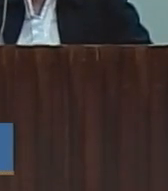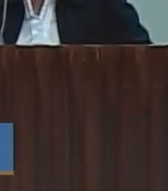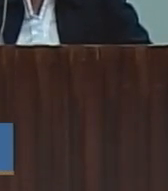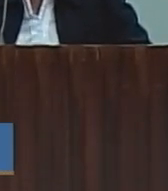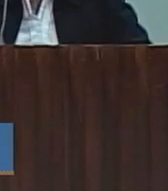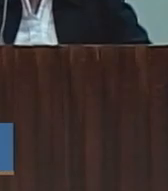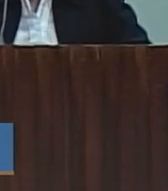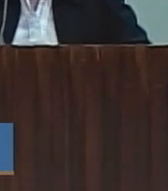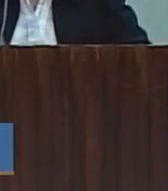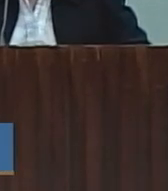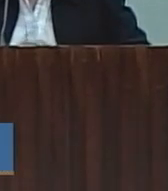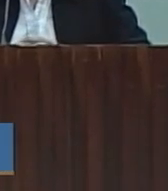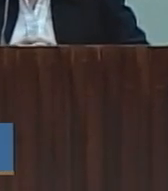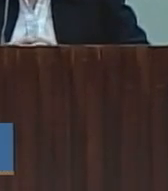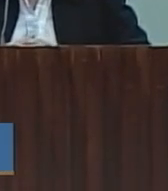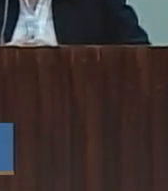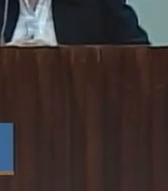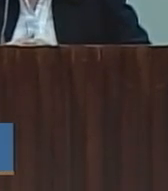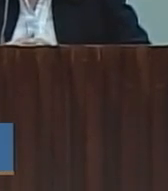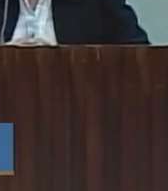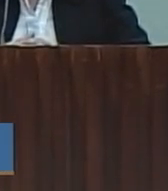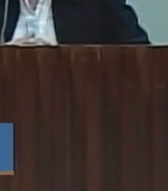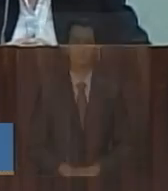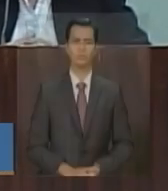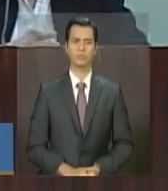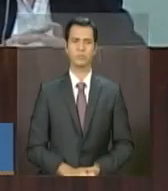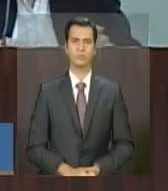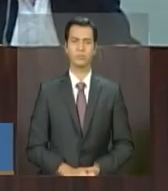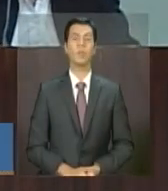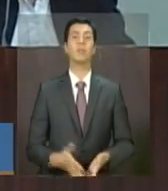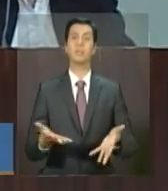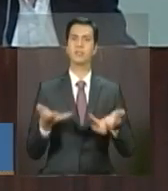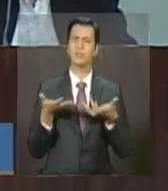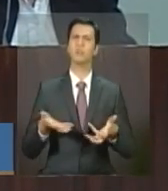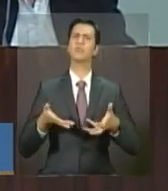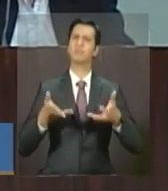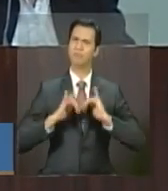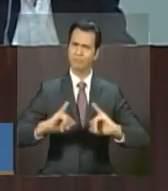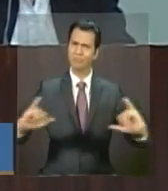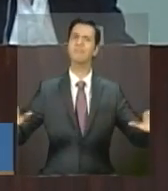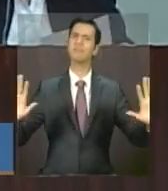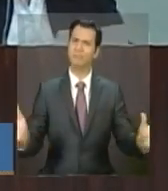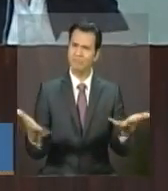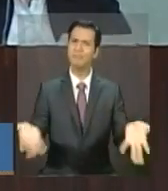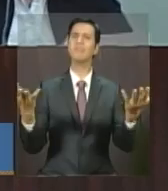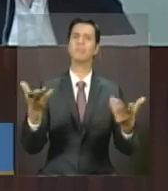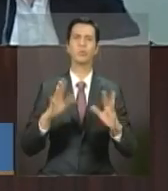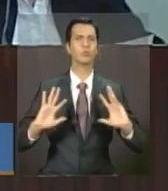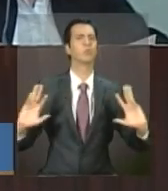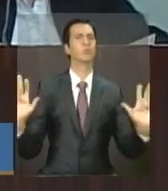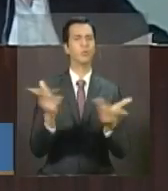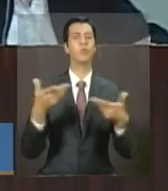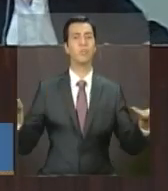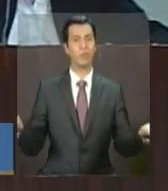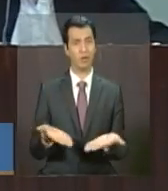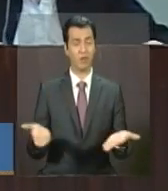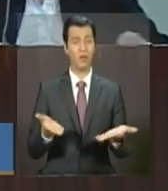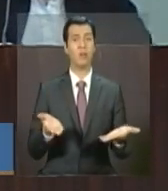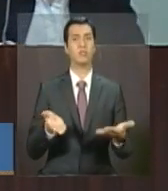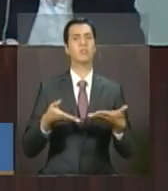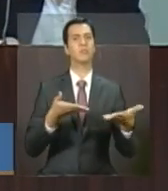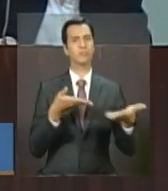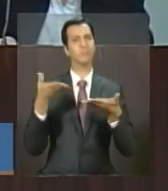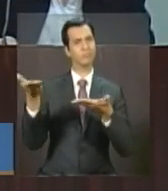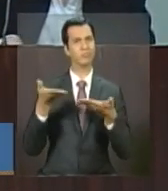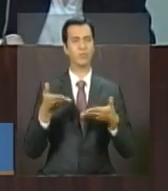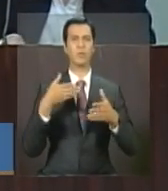Por favor, ministra. Eu queria fazer esse chamado para a participação de todos nessas duas horas que nós estaremos juntos. E